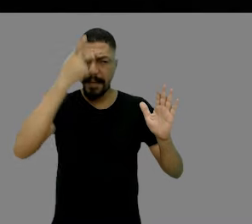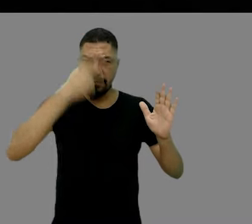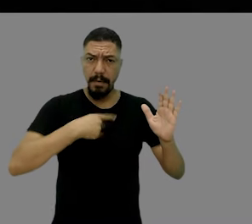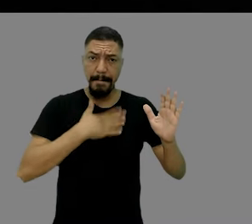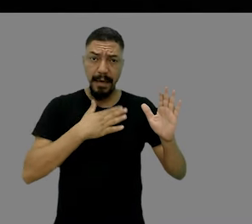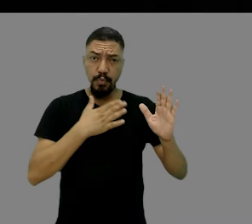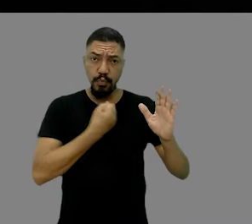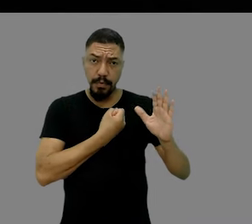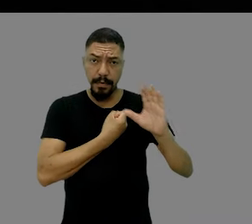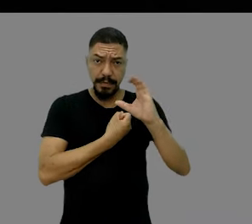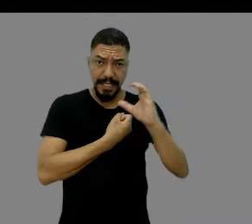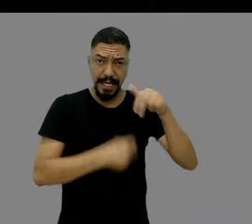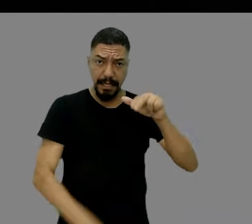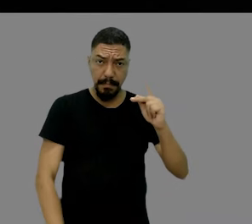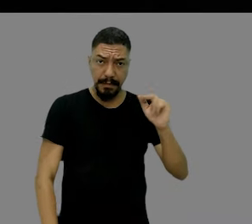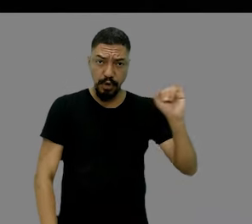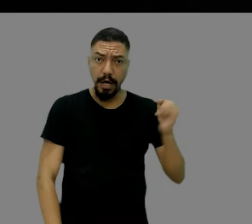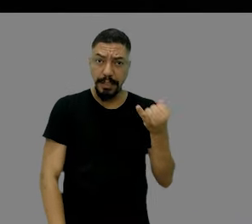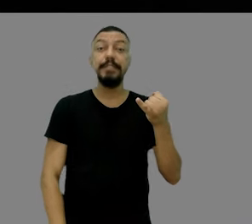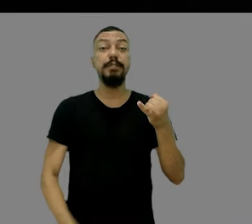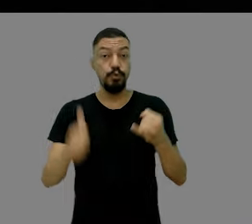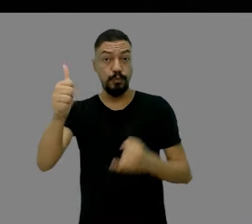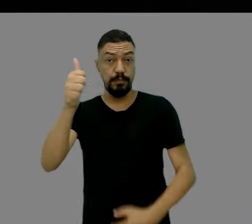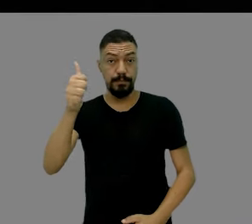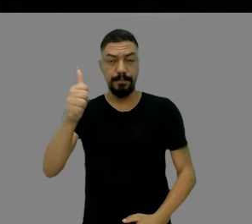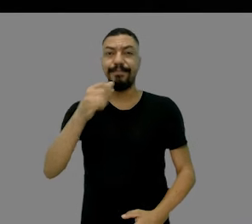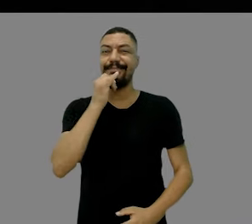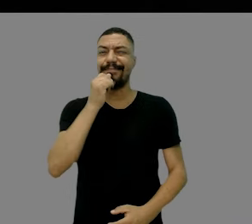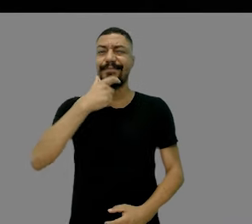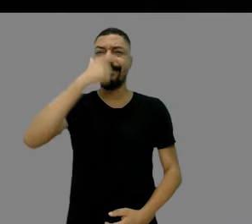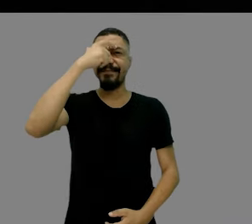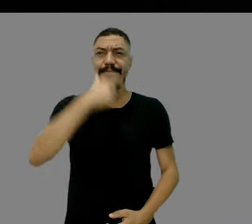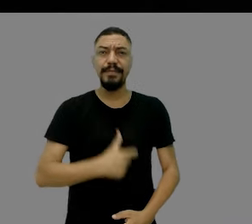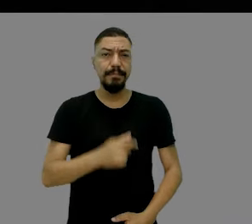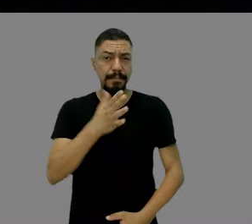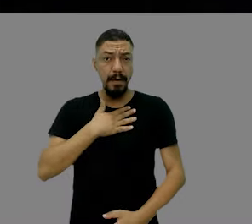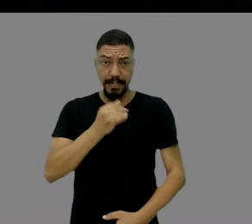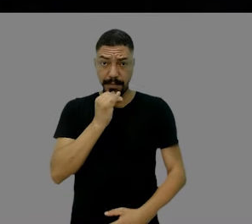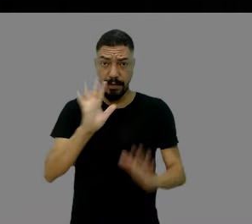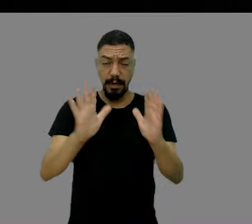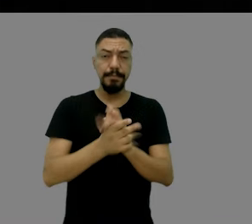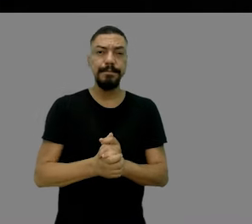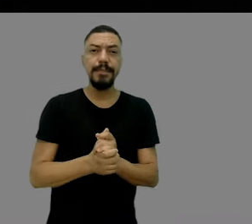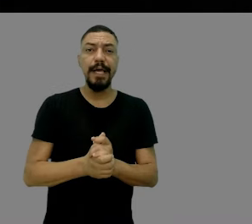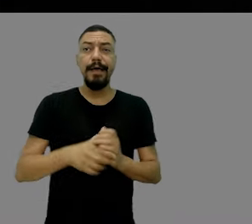não pode. Como CNPJ. Então, vamos supor, vou usar o meu próprio exemplo. Eu sou